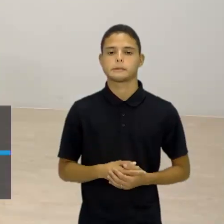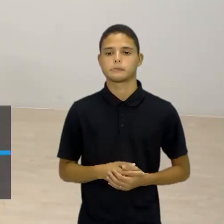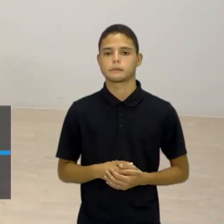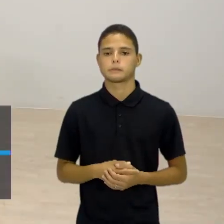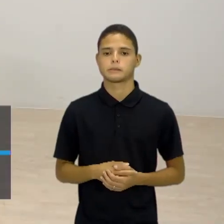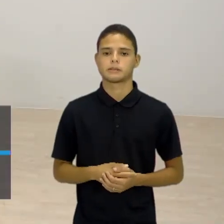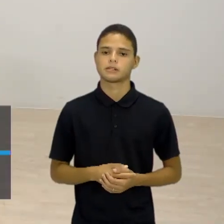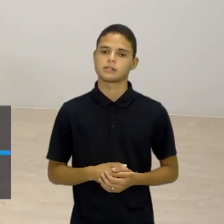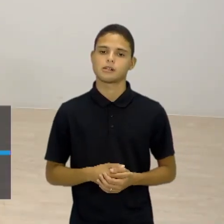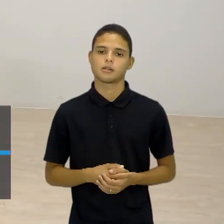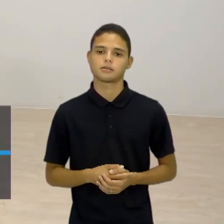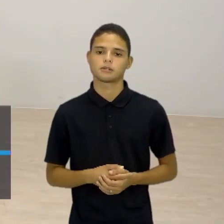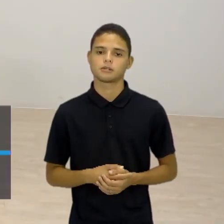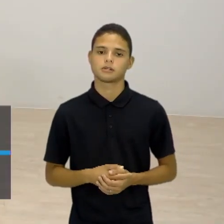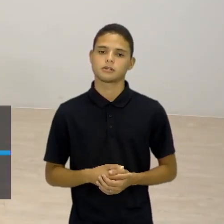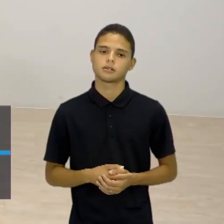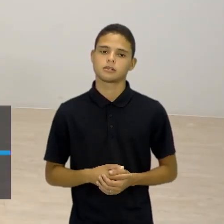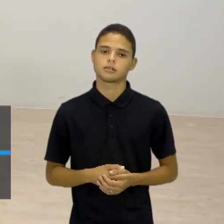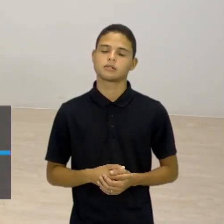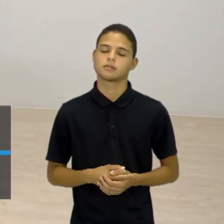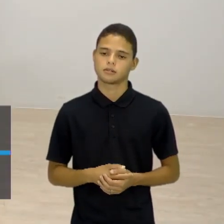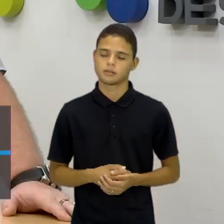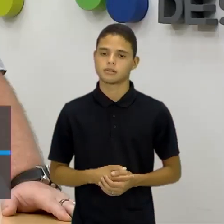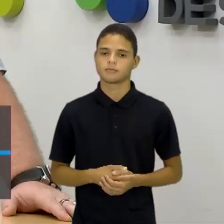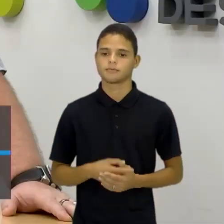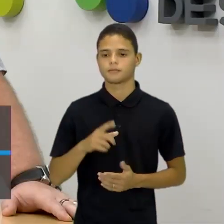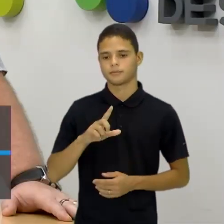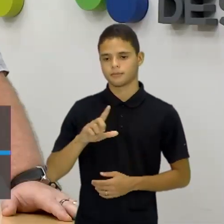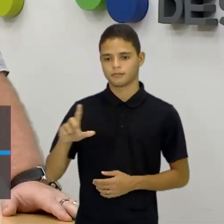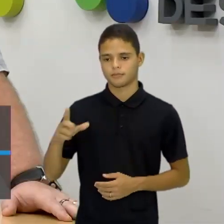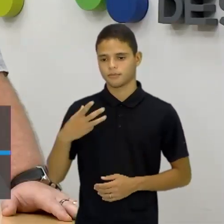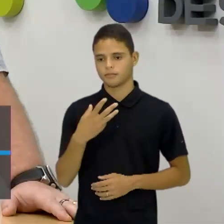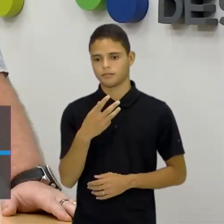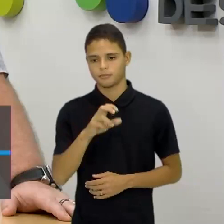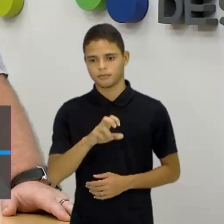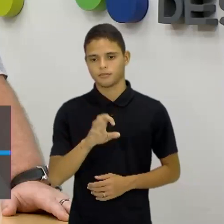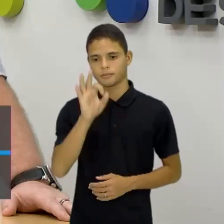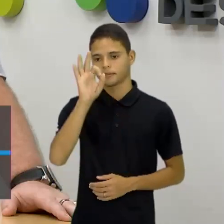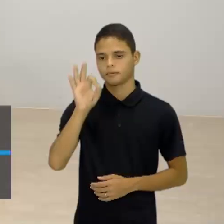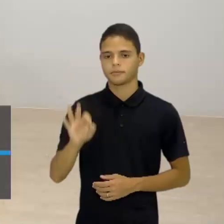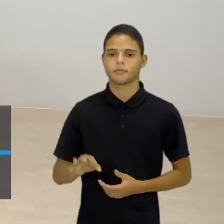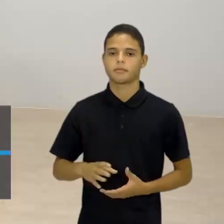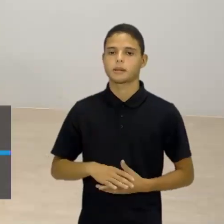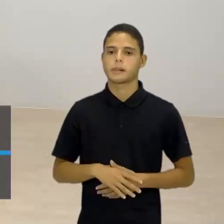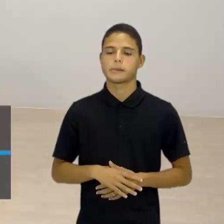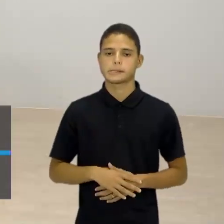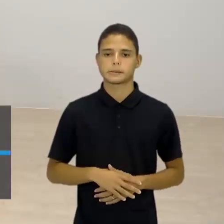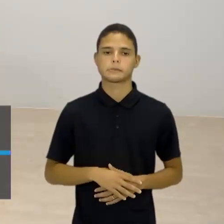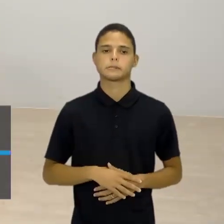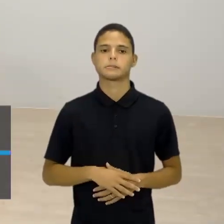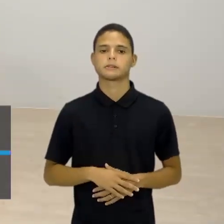vinte e seis por cento ao norte 35% 35%